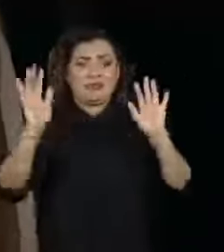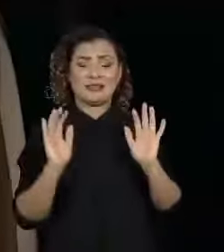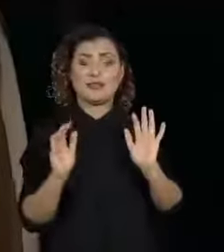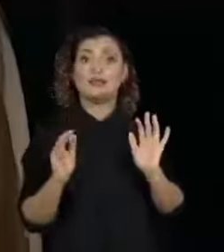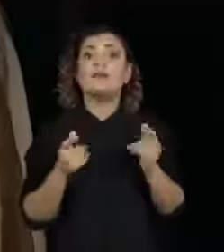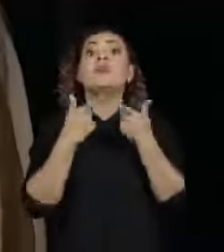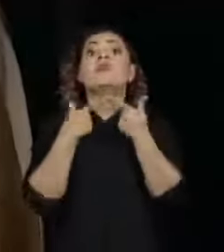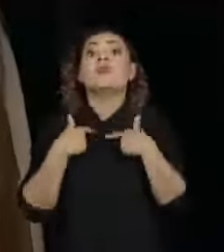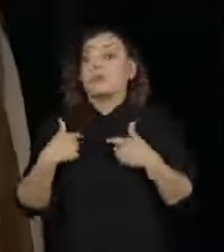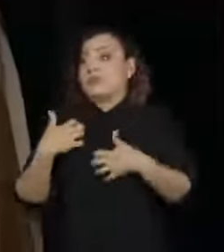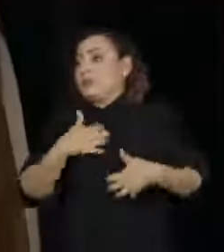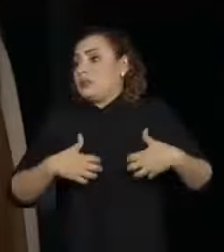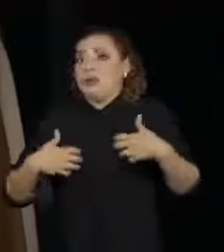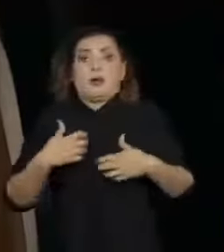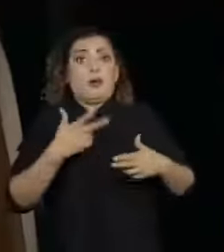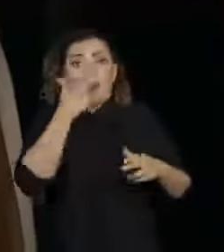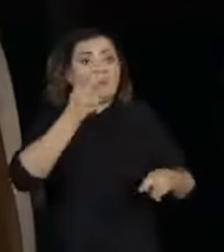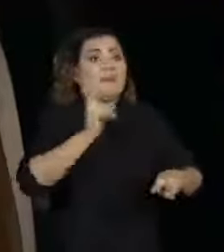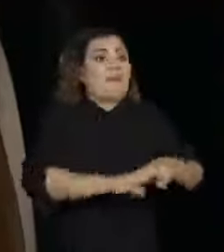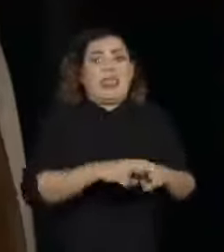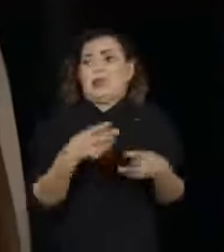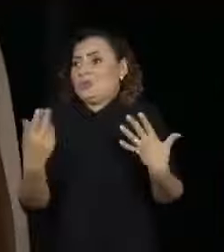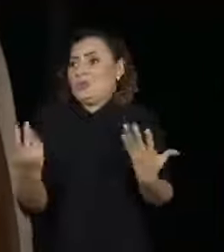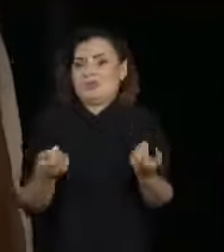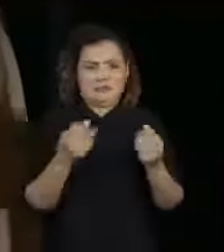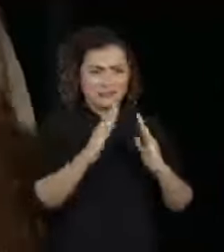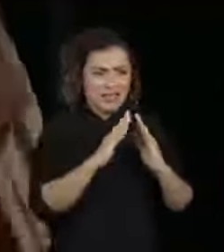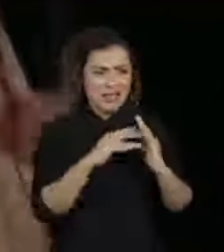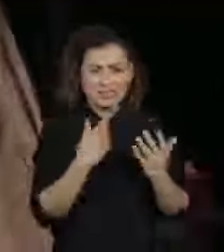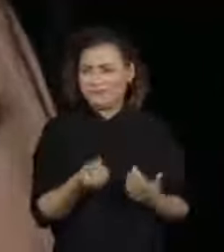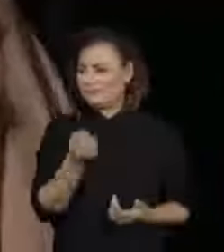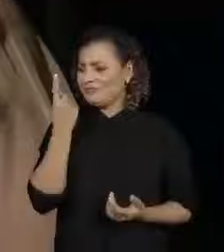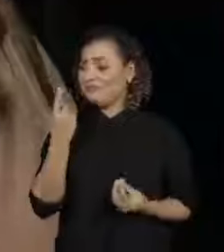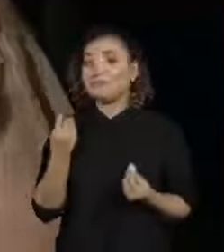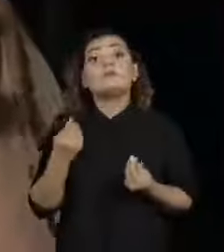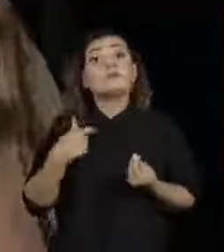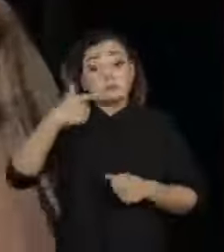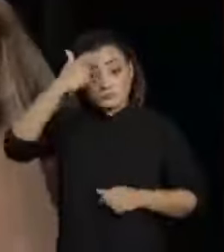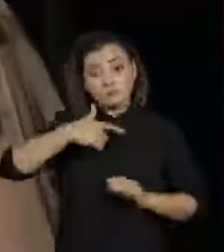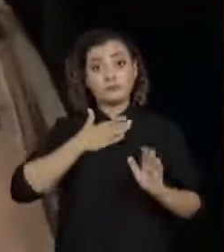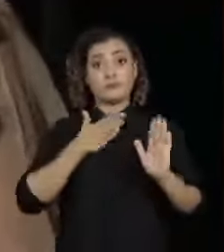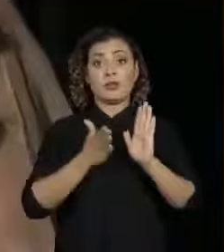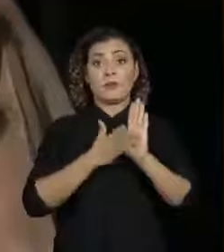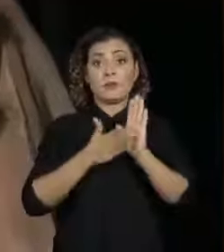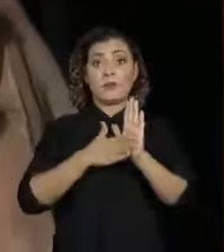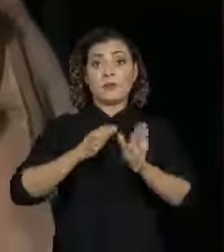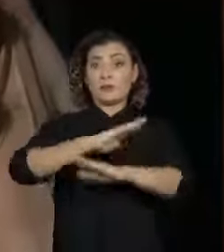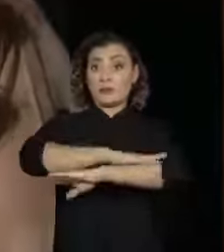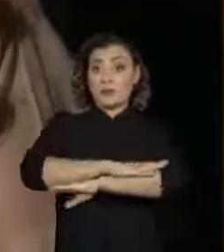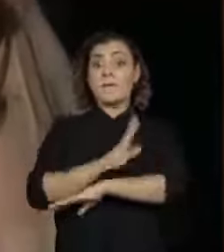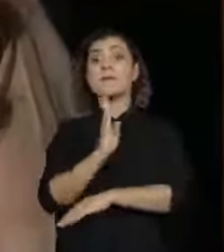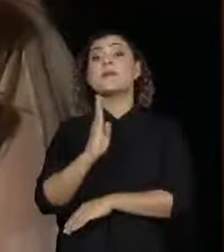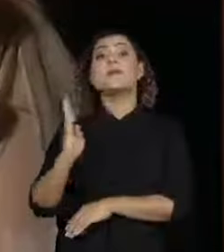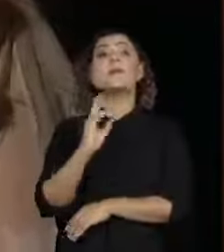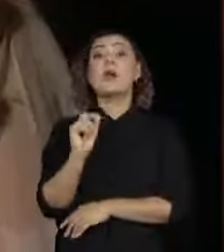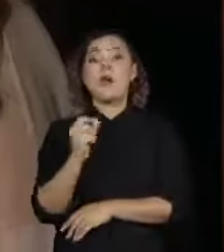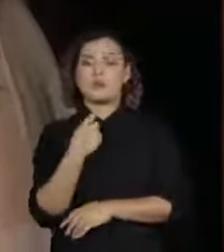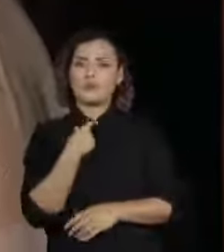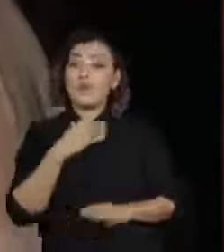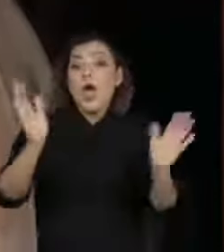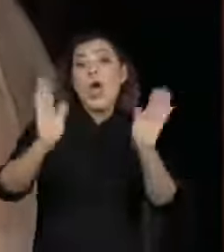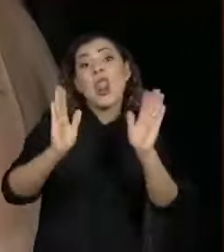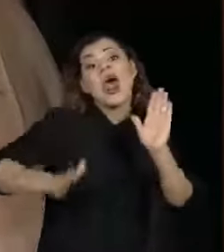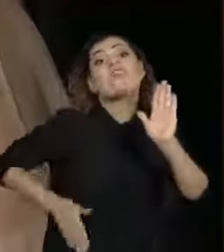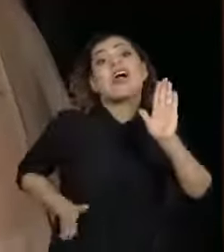eu tinha muita pressão para ser um monte de bicho em cativeiro ali e eu achei a minha proposta de apresentação do Big Brother seria como